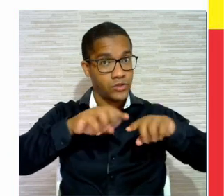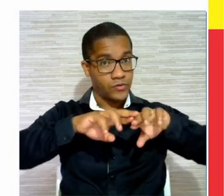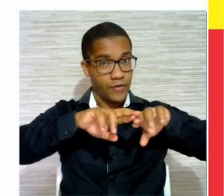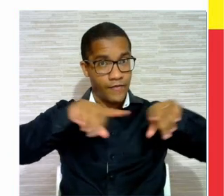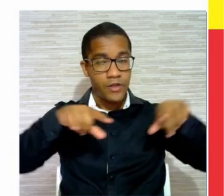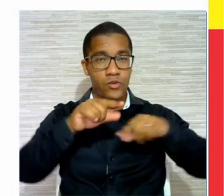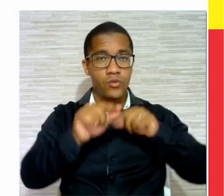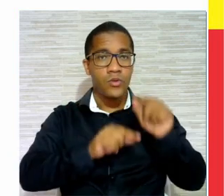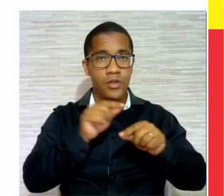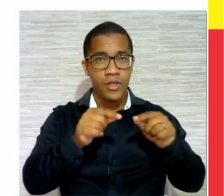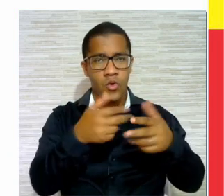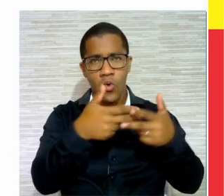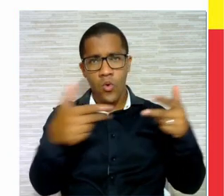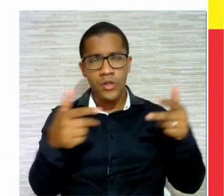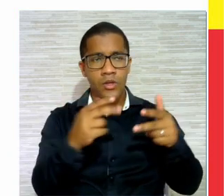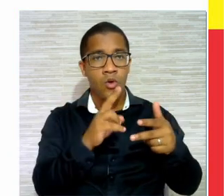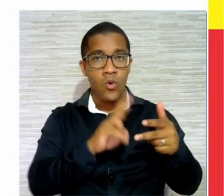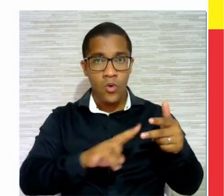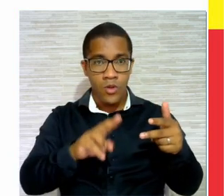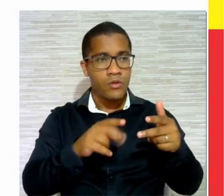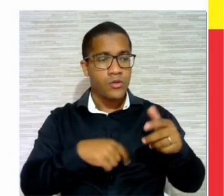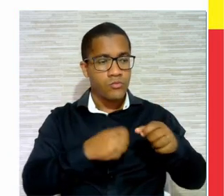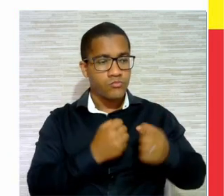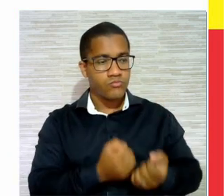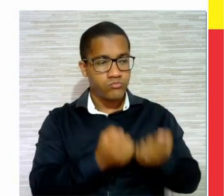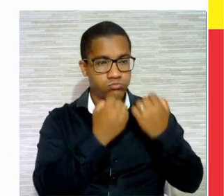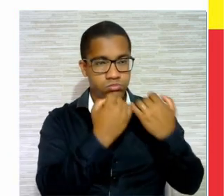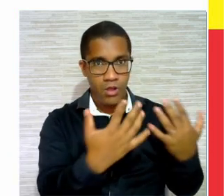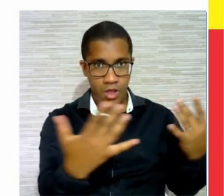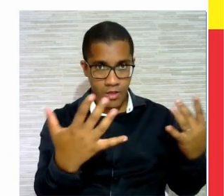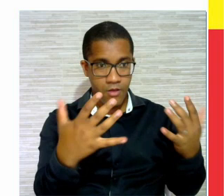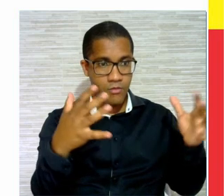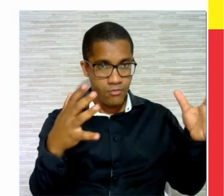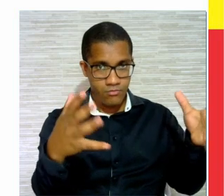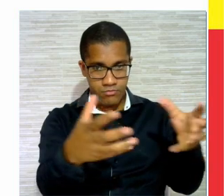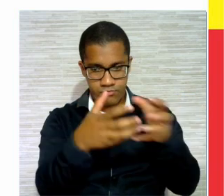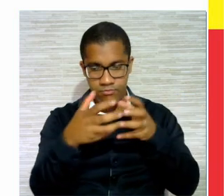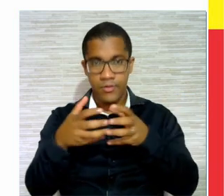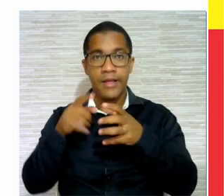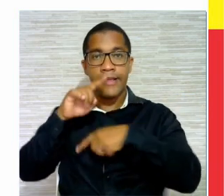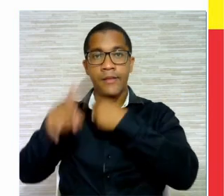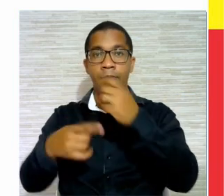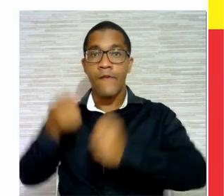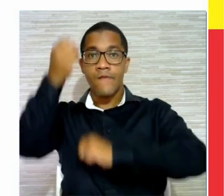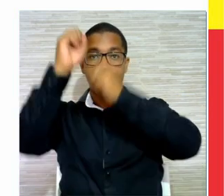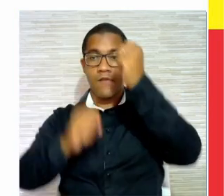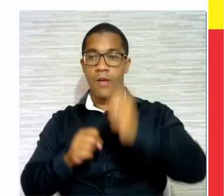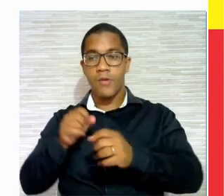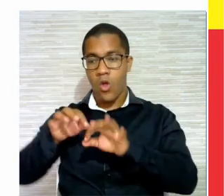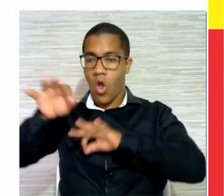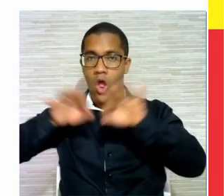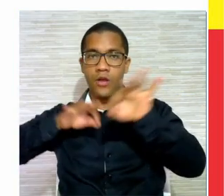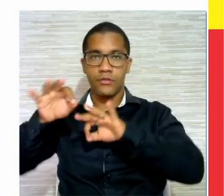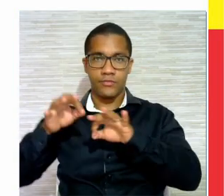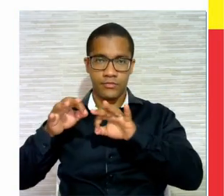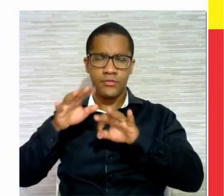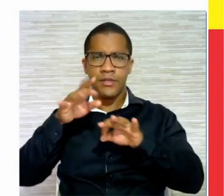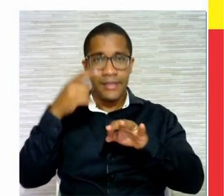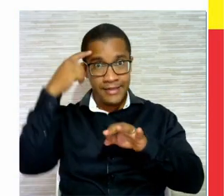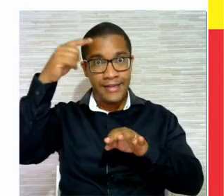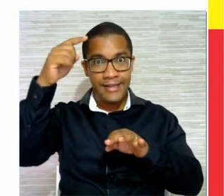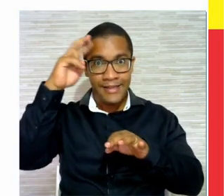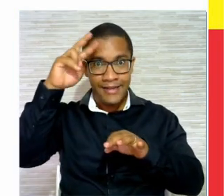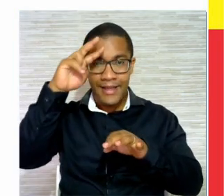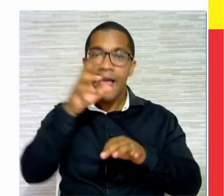se transformam em produtos industriais. Aí eu dei o exemplo para vocês aí do suco da laranja, tá? A gente vai produzir no campo a